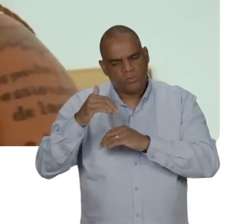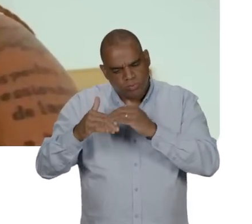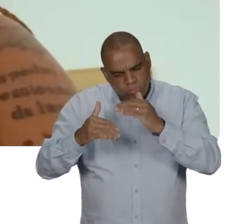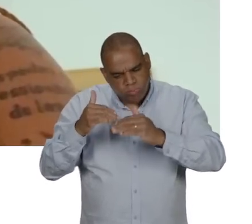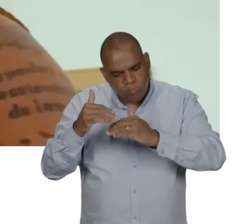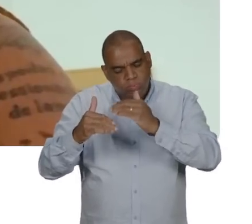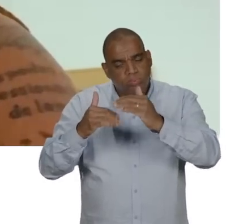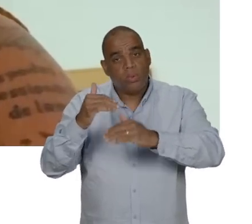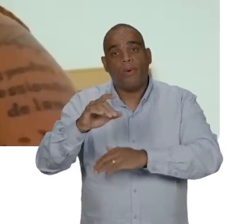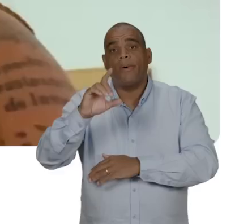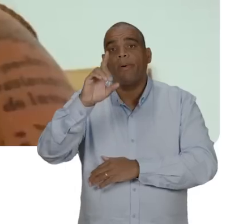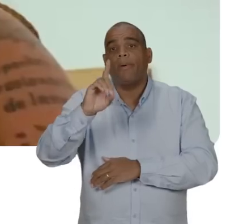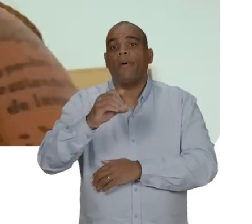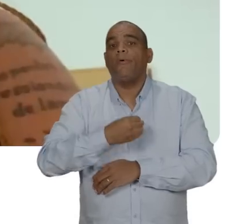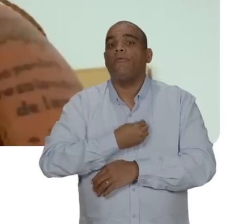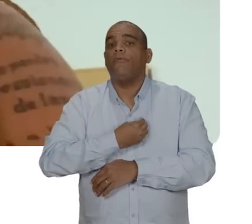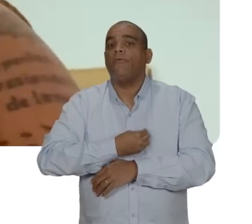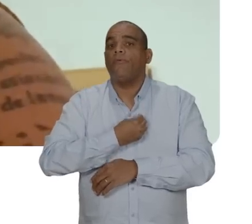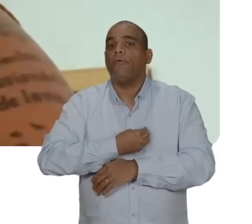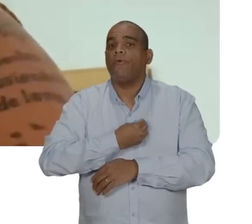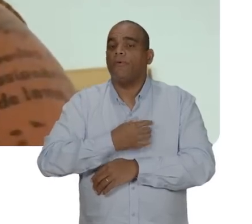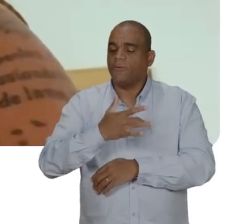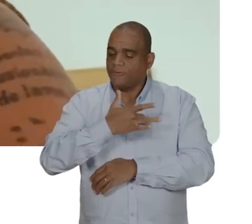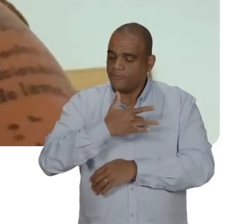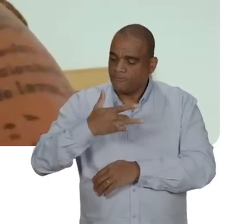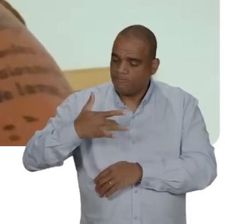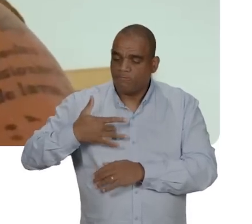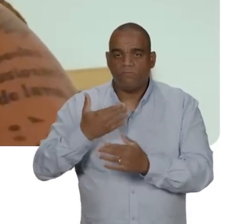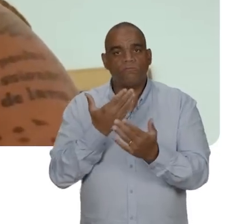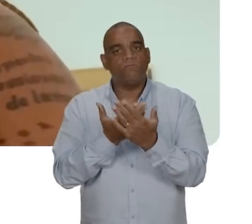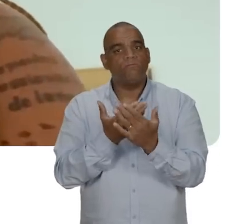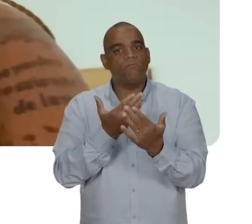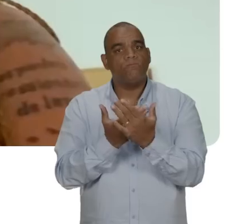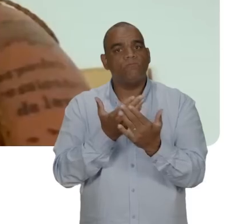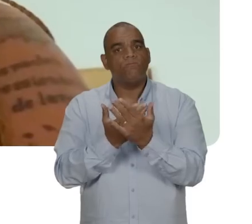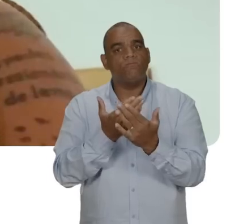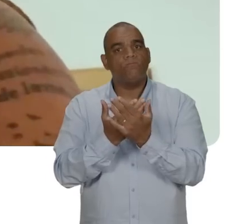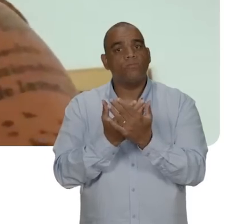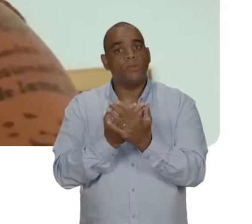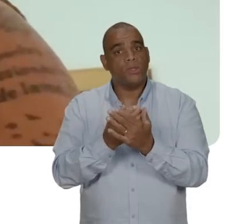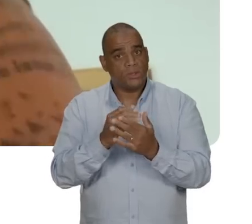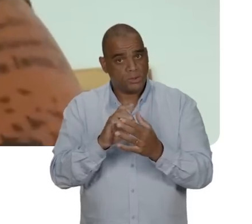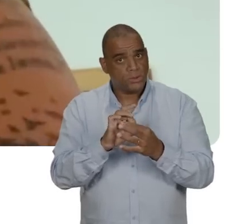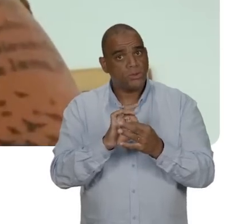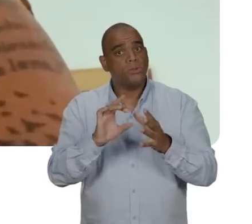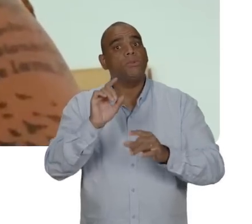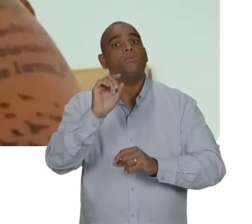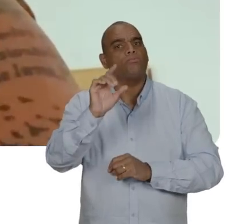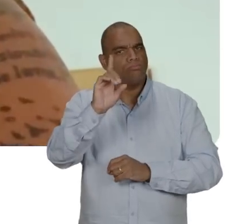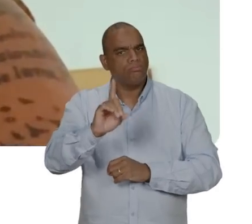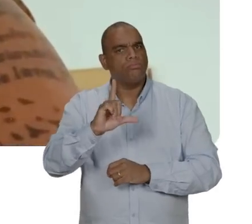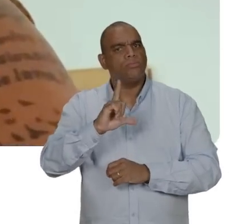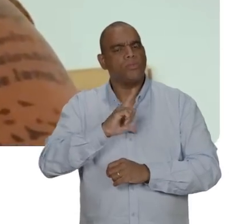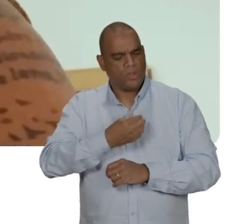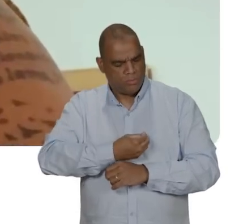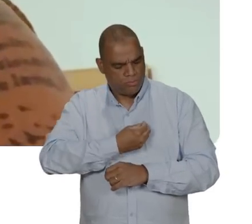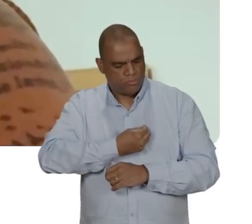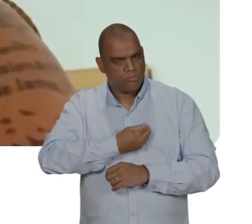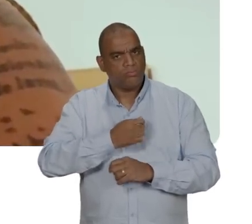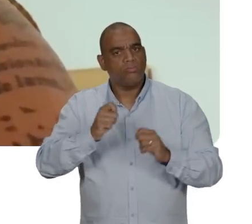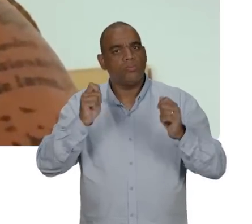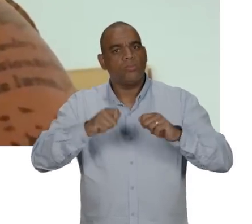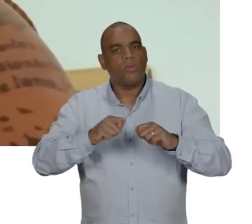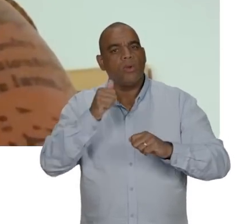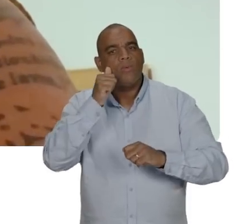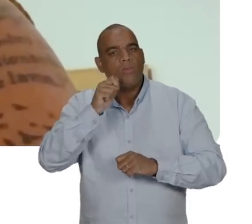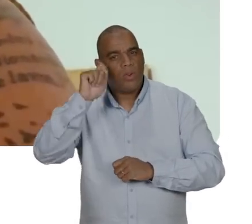ampliar direitos, para ampliar o direito à vida, o direito à saúde, educação, o direito a existir, né, e a ser quem nós